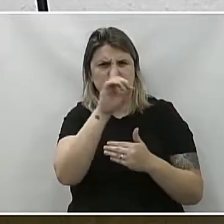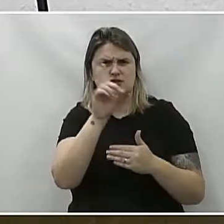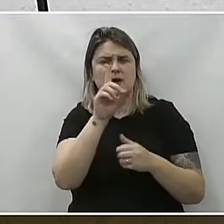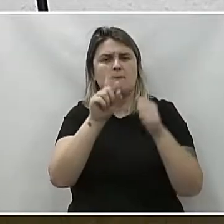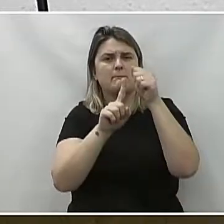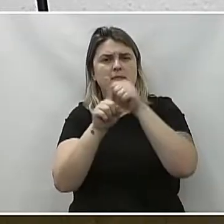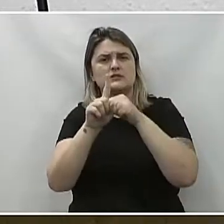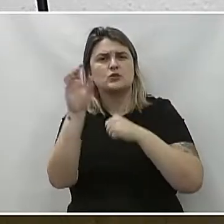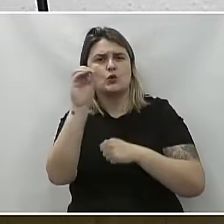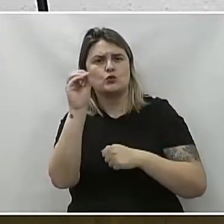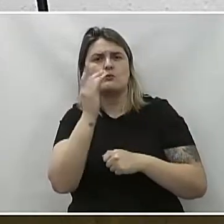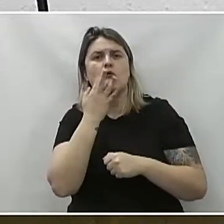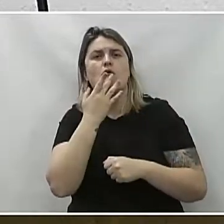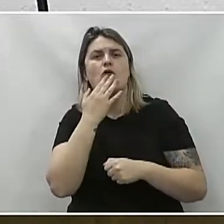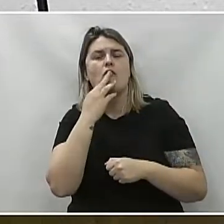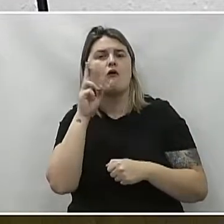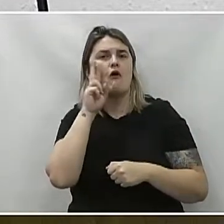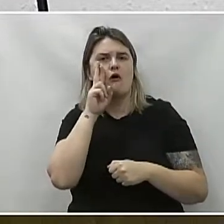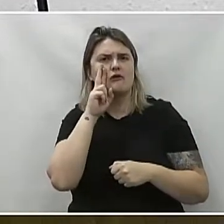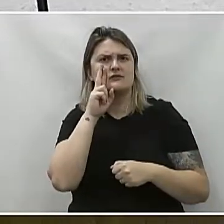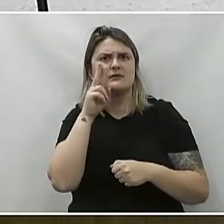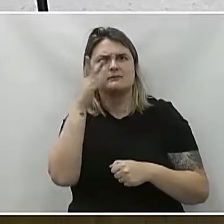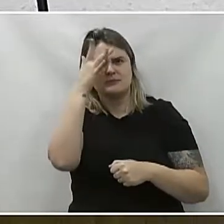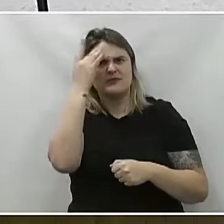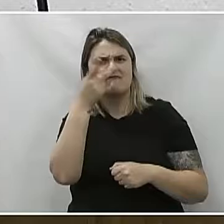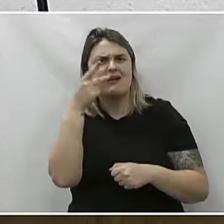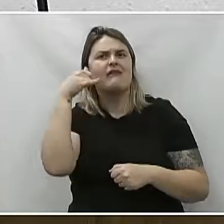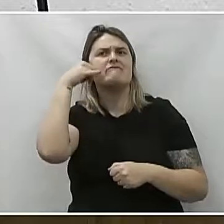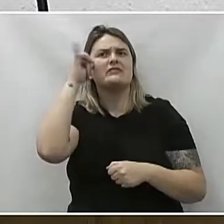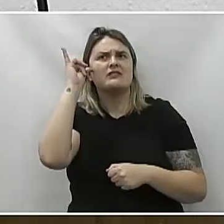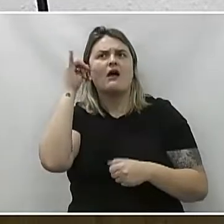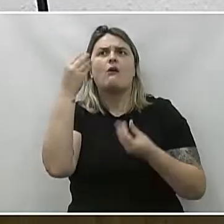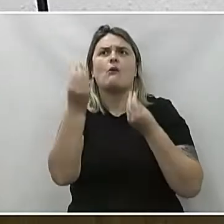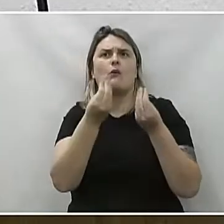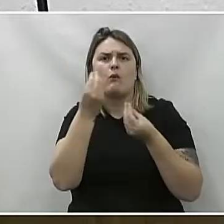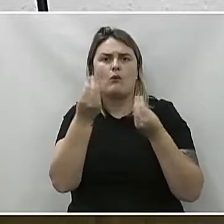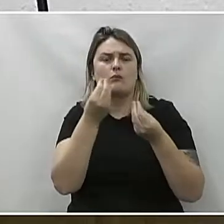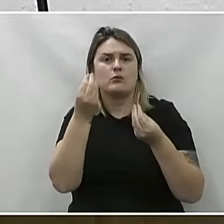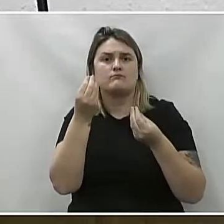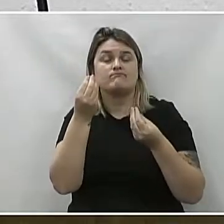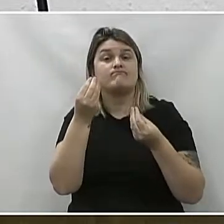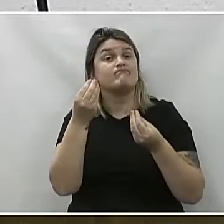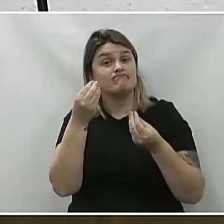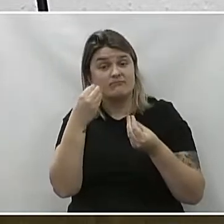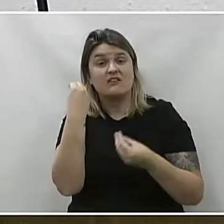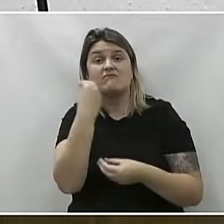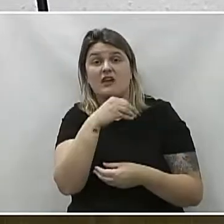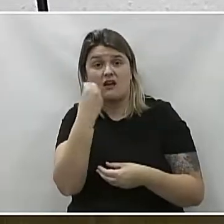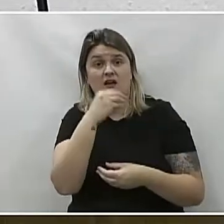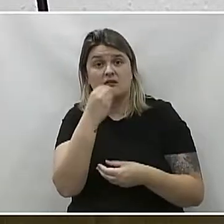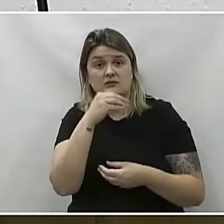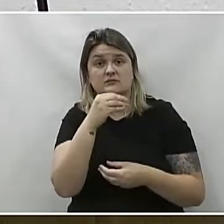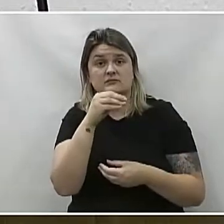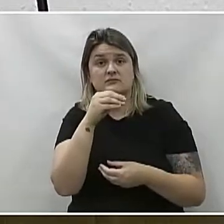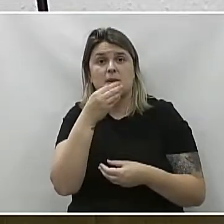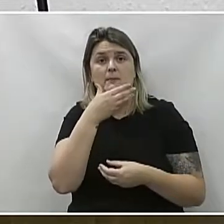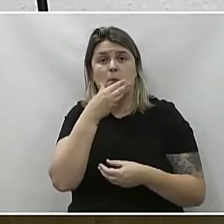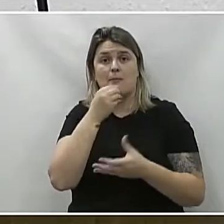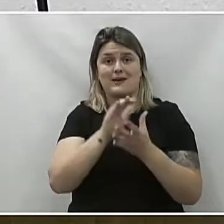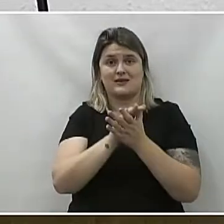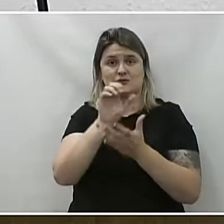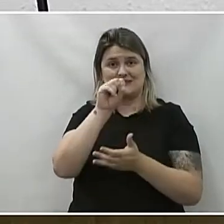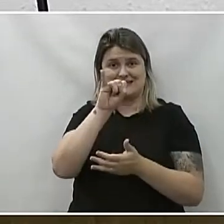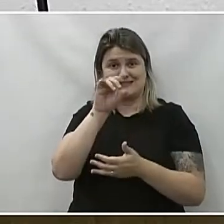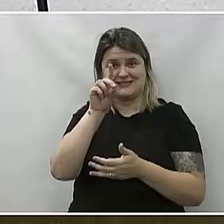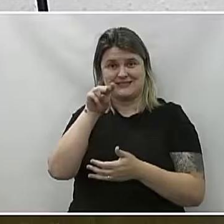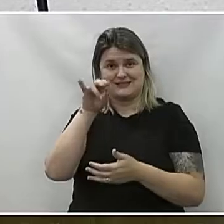né? Todo mundo fala em prevenção, né? E a prevenção falhou, e falhou feio com o Sidney.